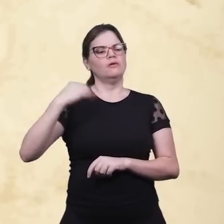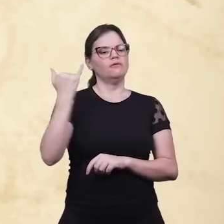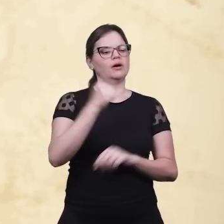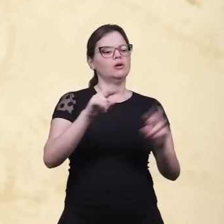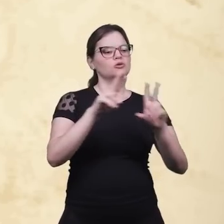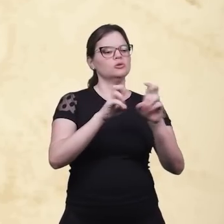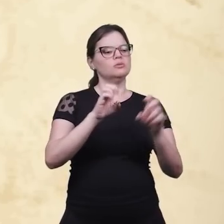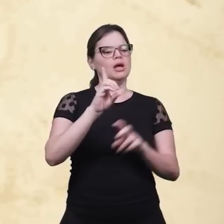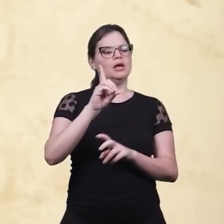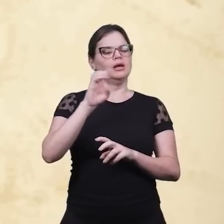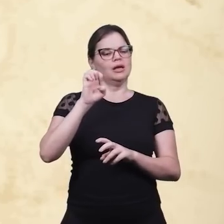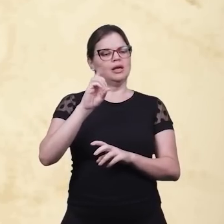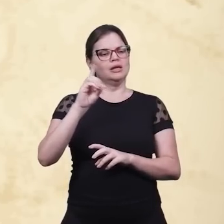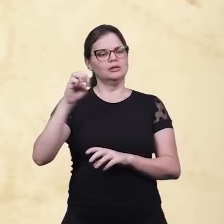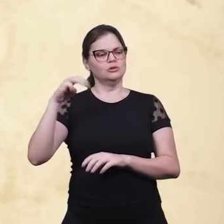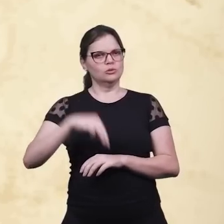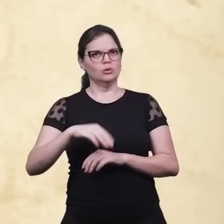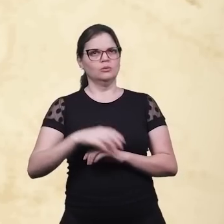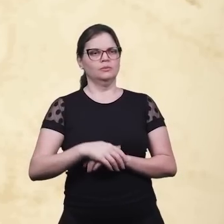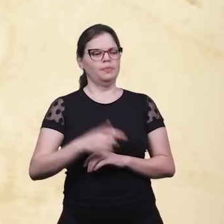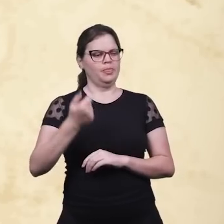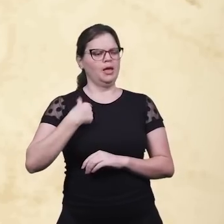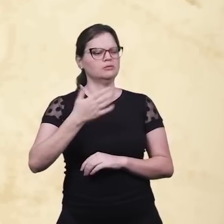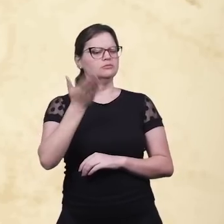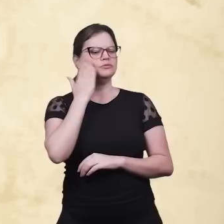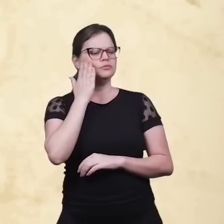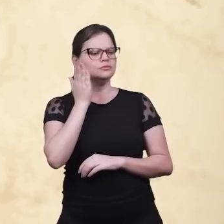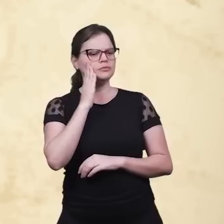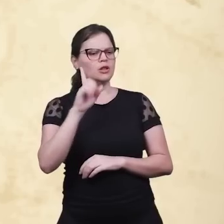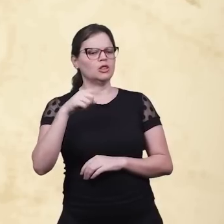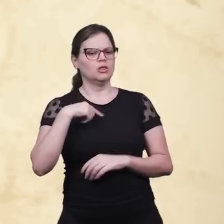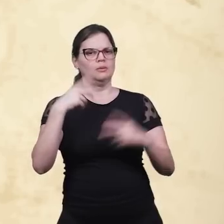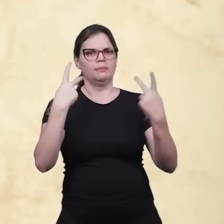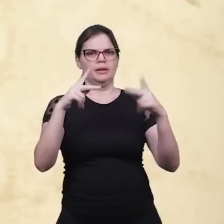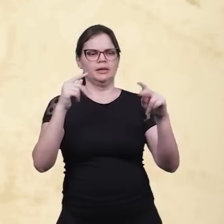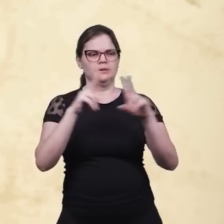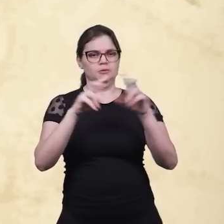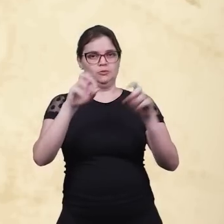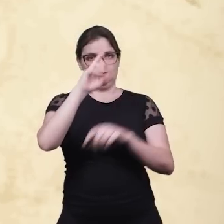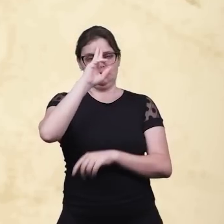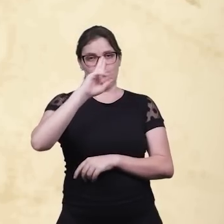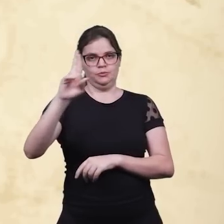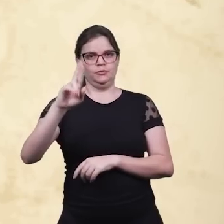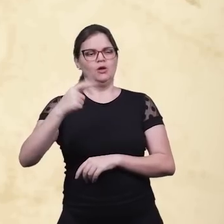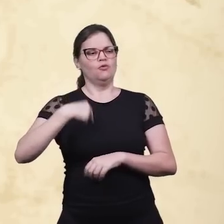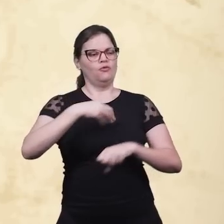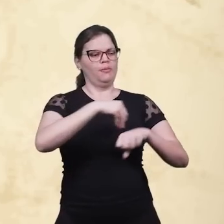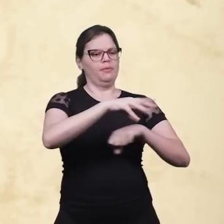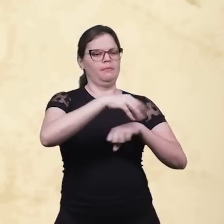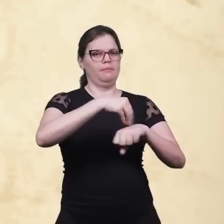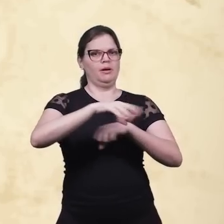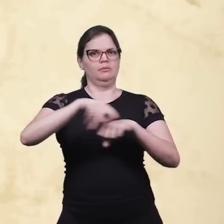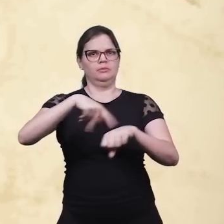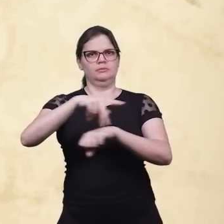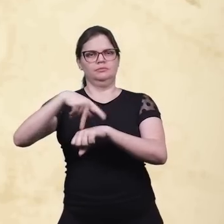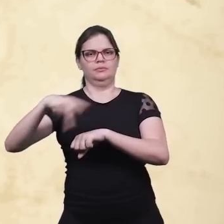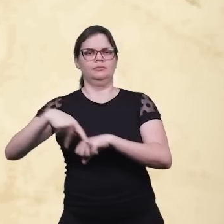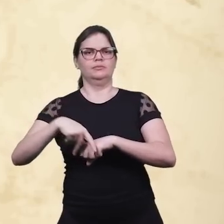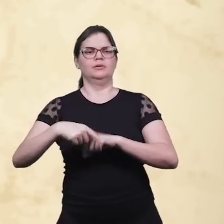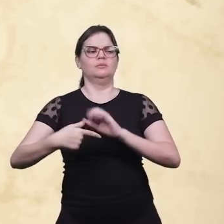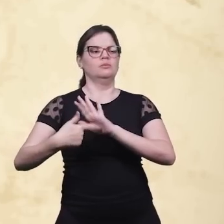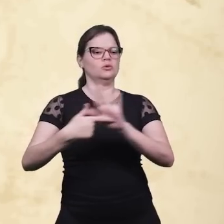Edom. Temos ouvido a pregação do Senhor, e foi enviado às nações um embaixador dizendo,